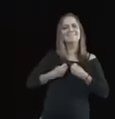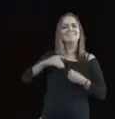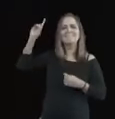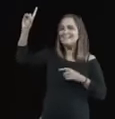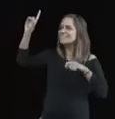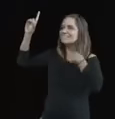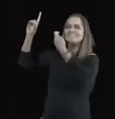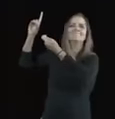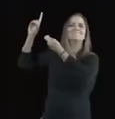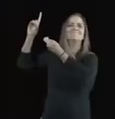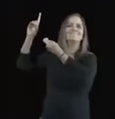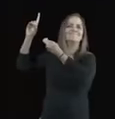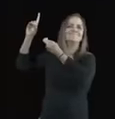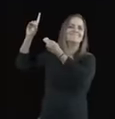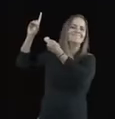céu.